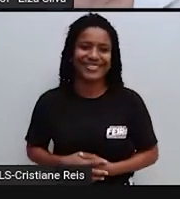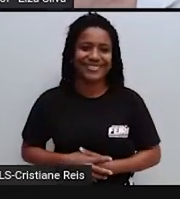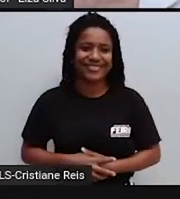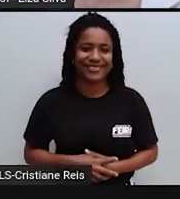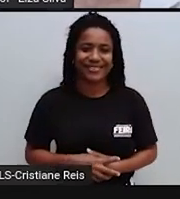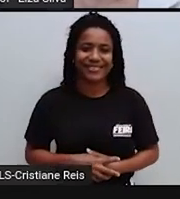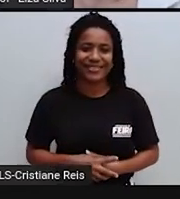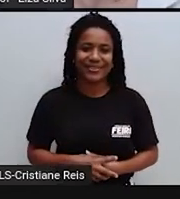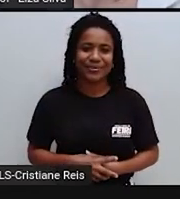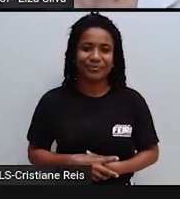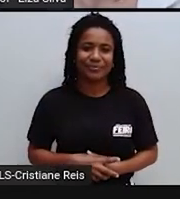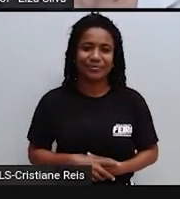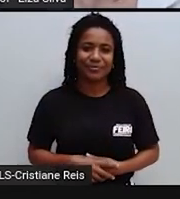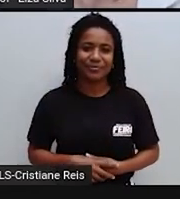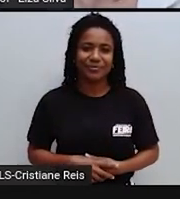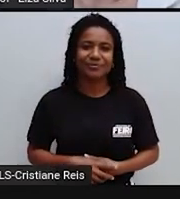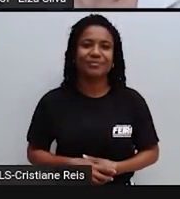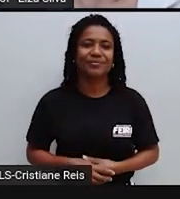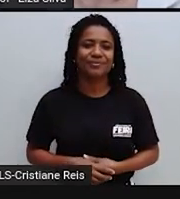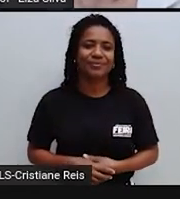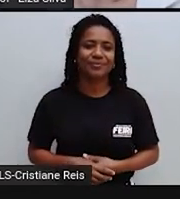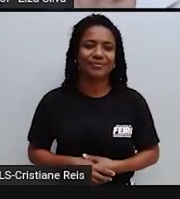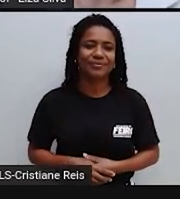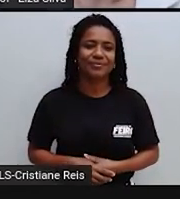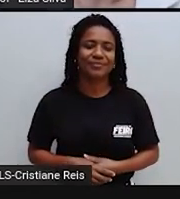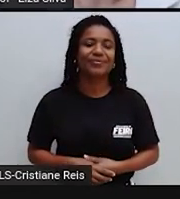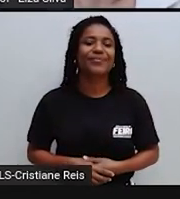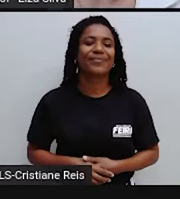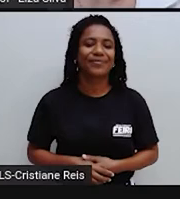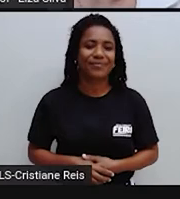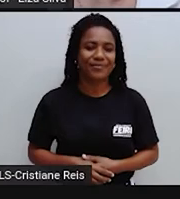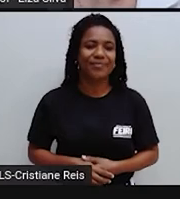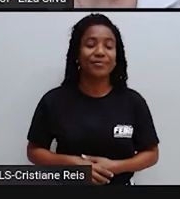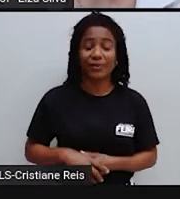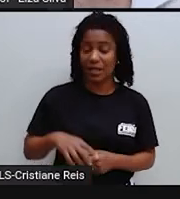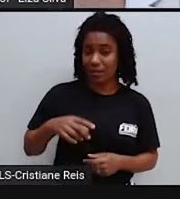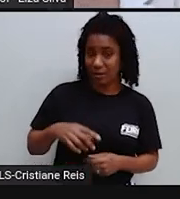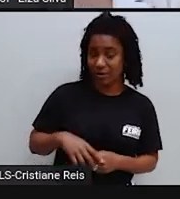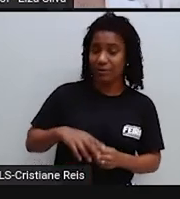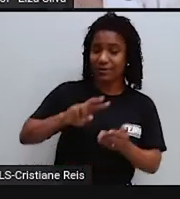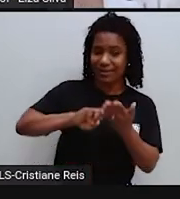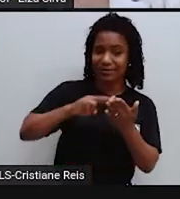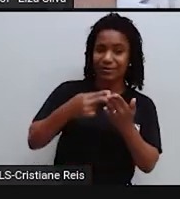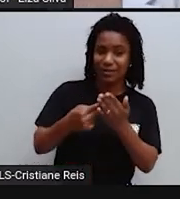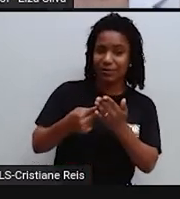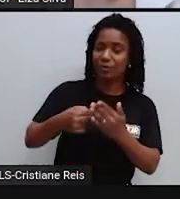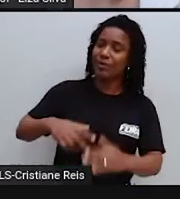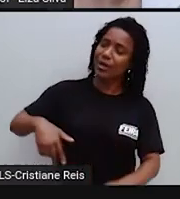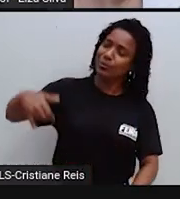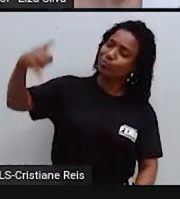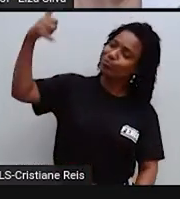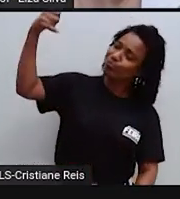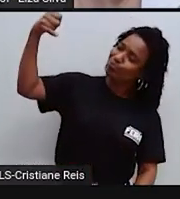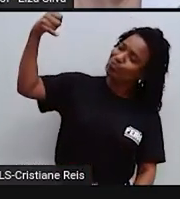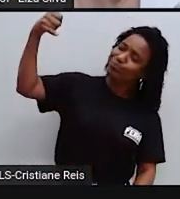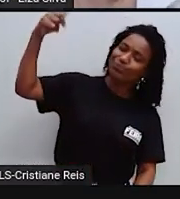exemplos. I'm taking a selfie. Eu estou tirando uma